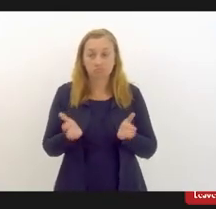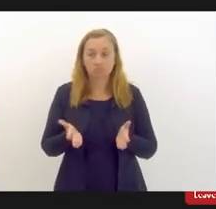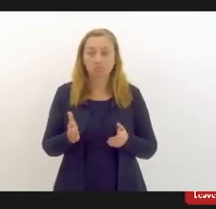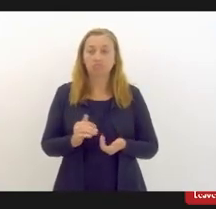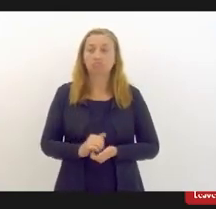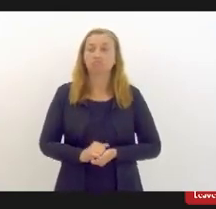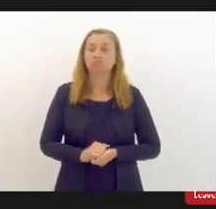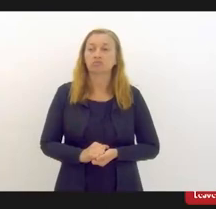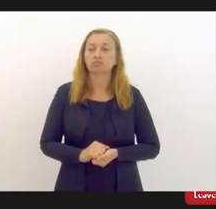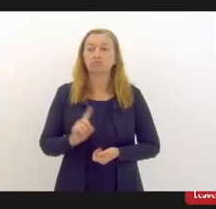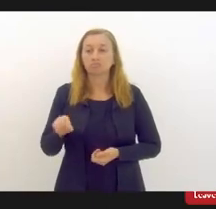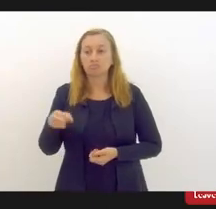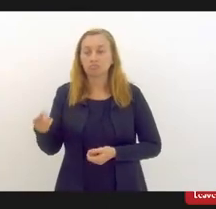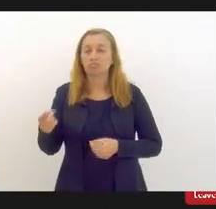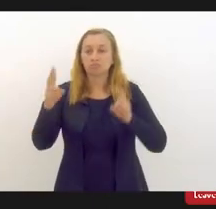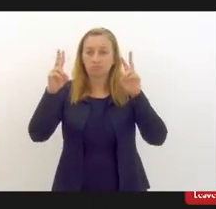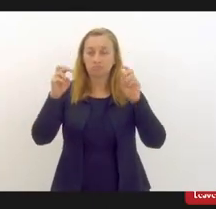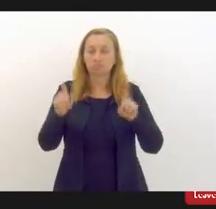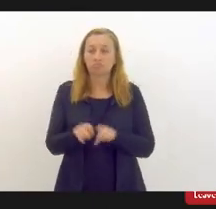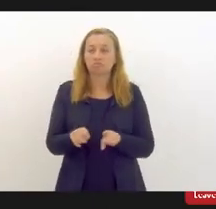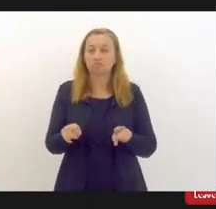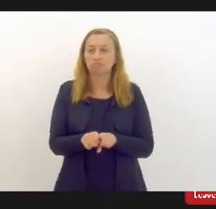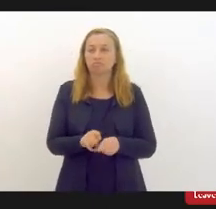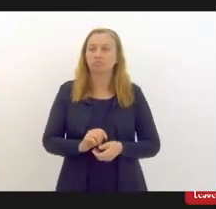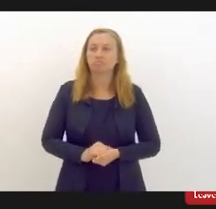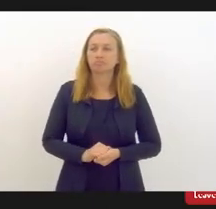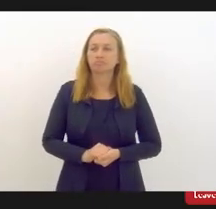letivo. A outra questão é